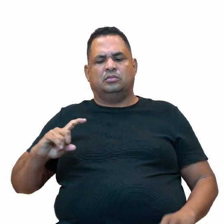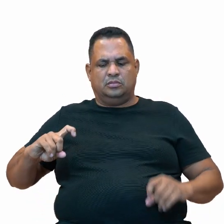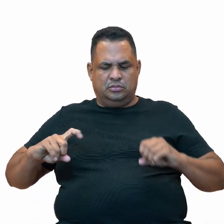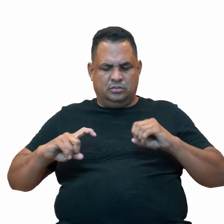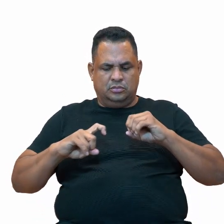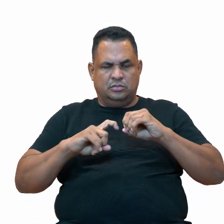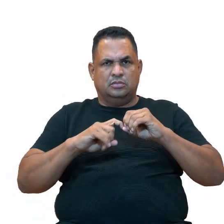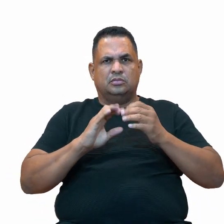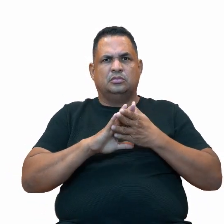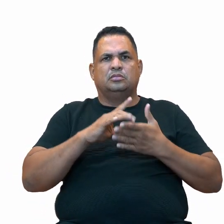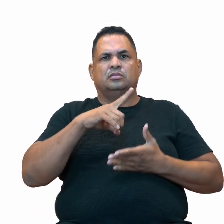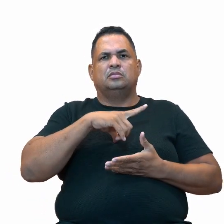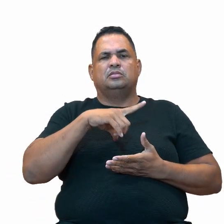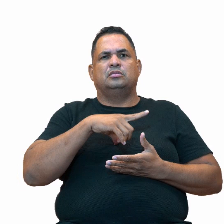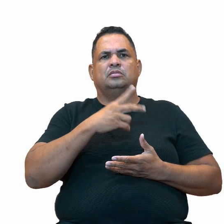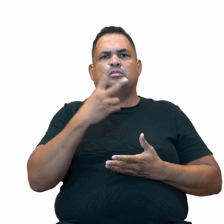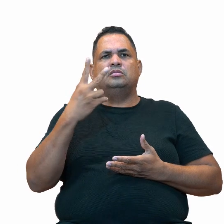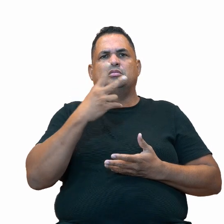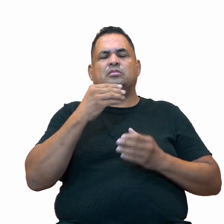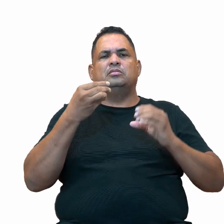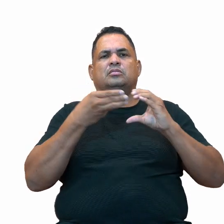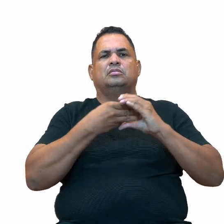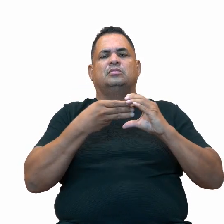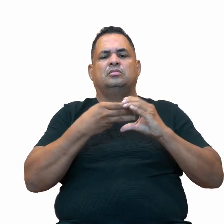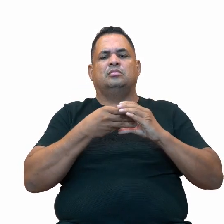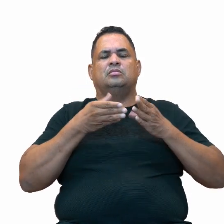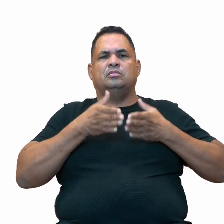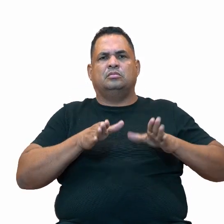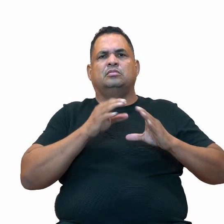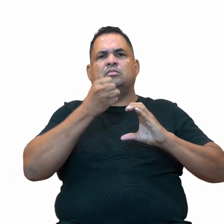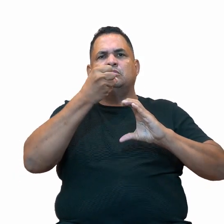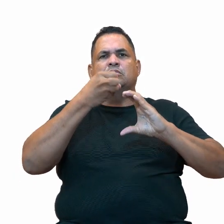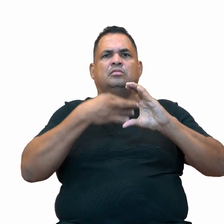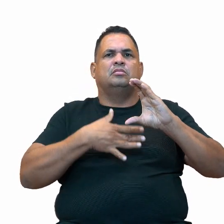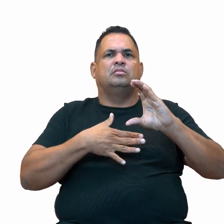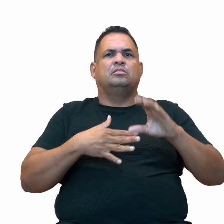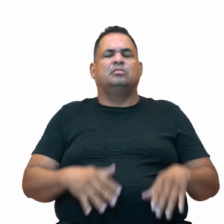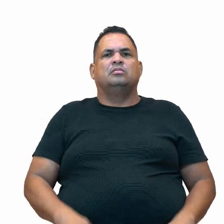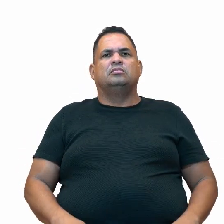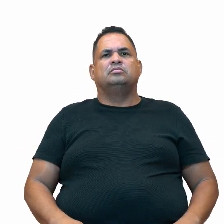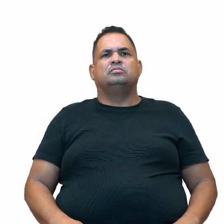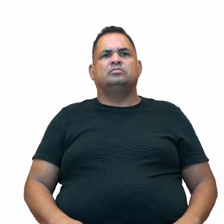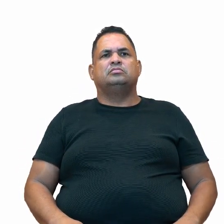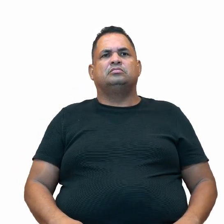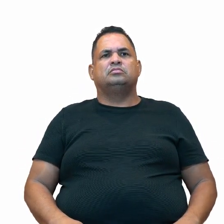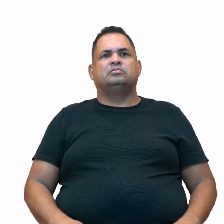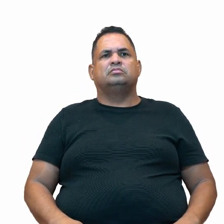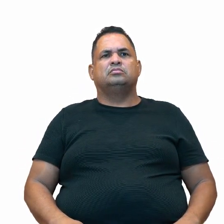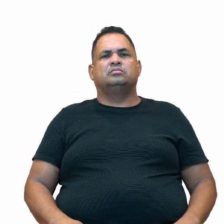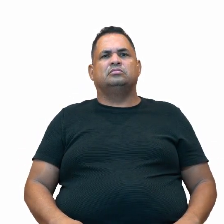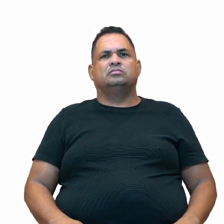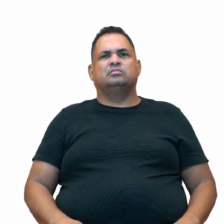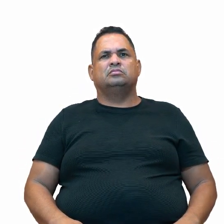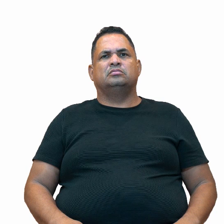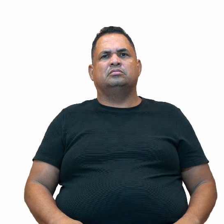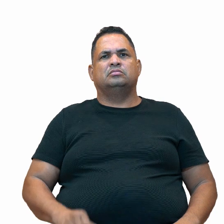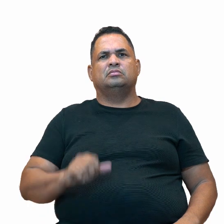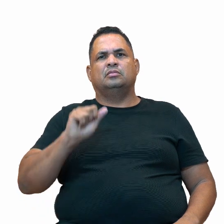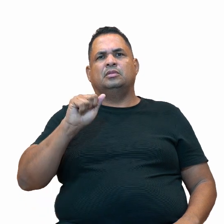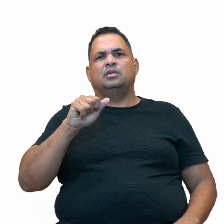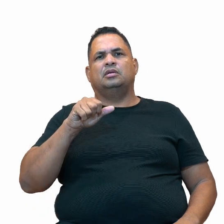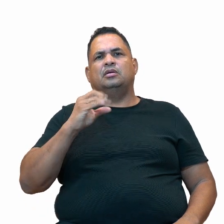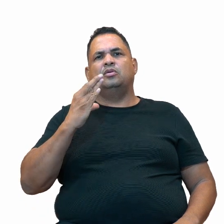Então, a gente tem aqui as duas células reprodutivas com as suas características, tá? Os acrossomos aqui na ponta, são que